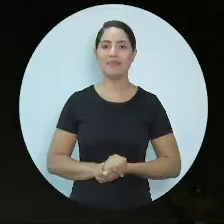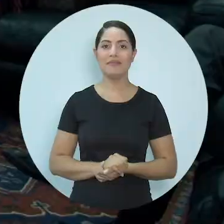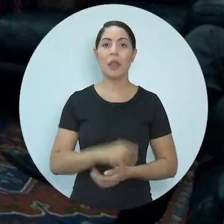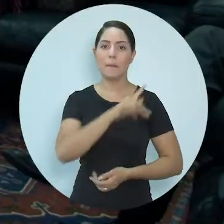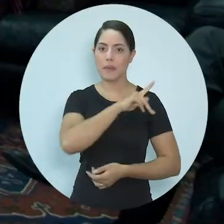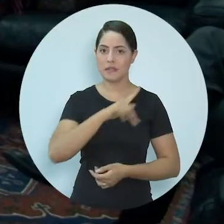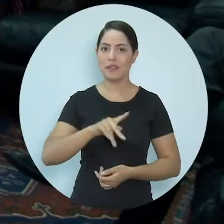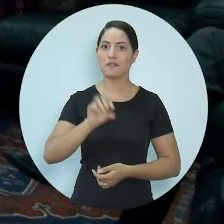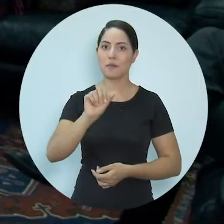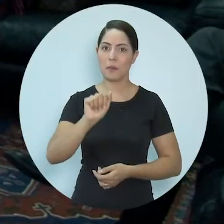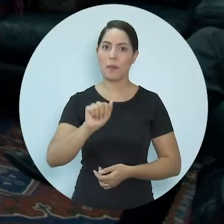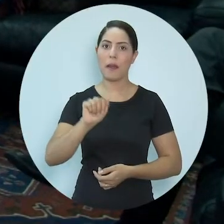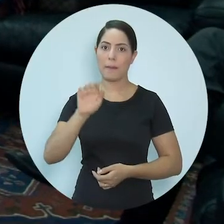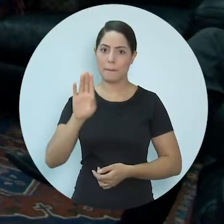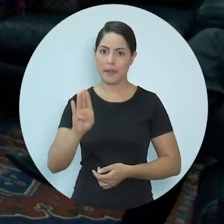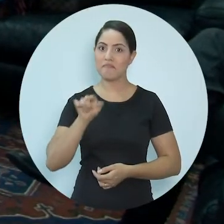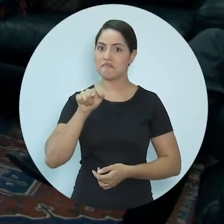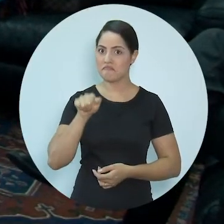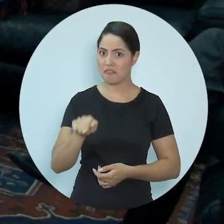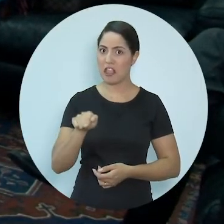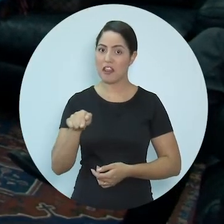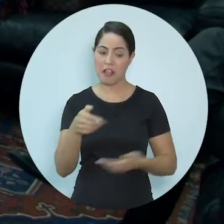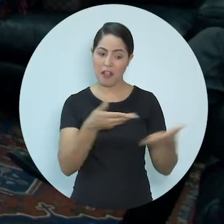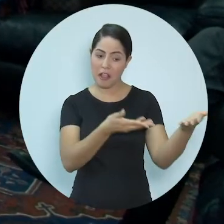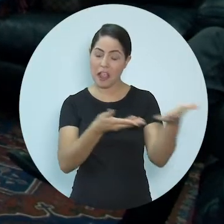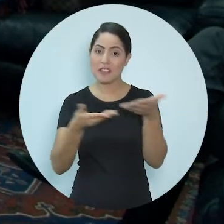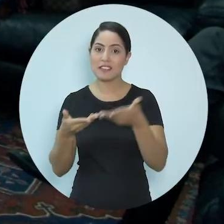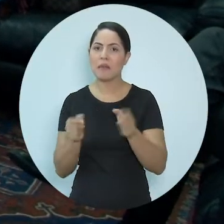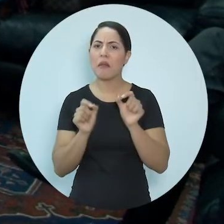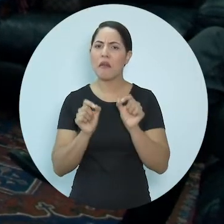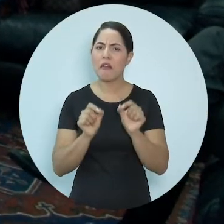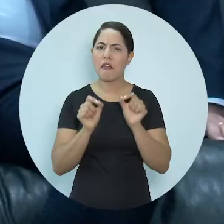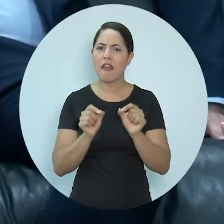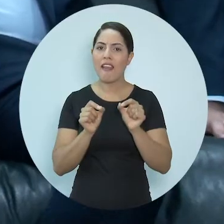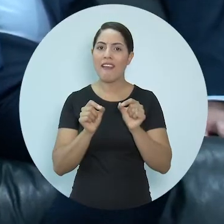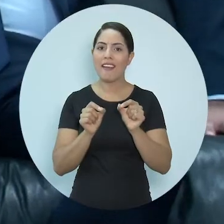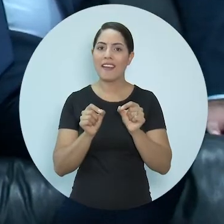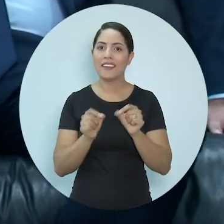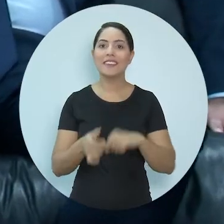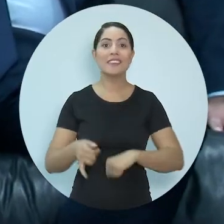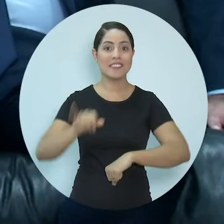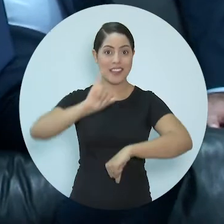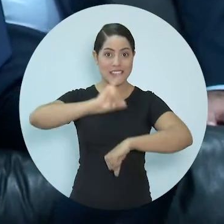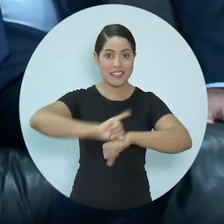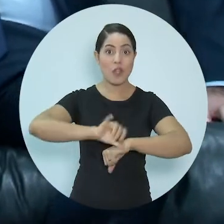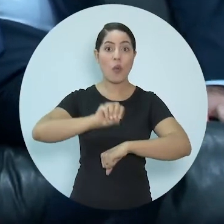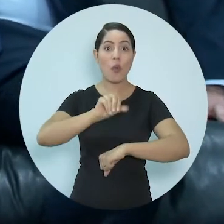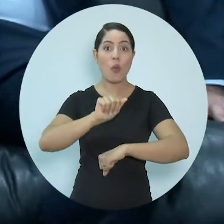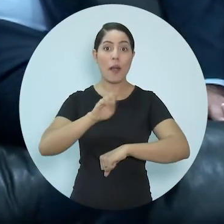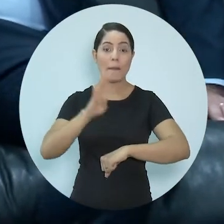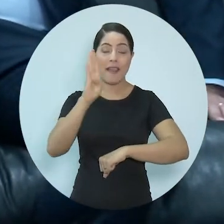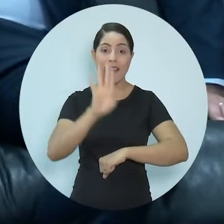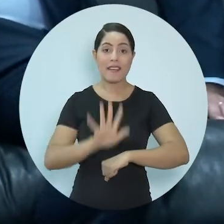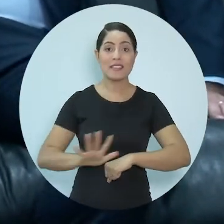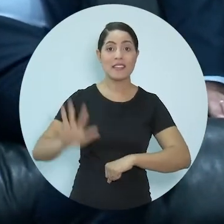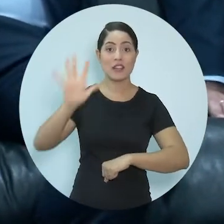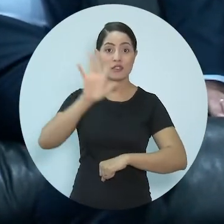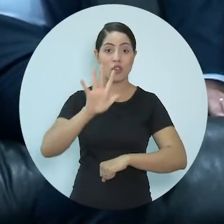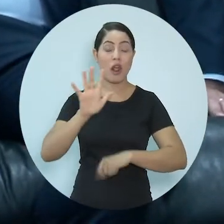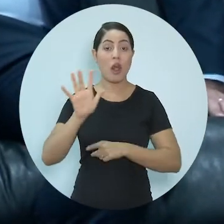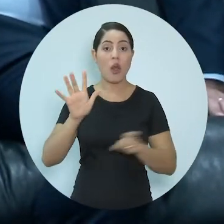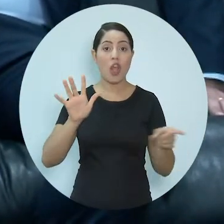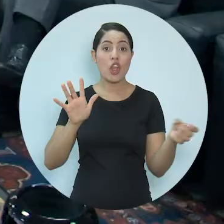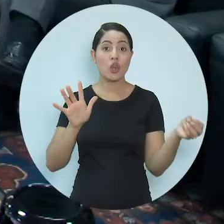comigo. O presidente da Ordem dos Advogados do Brasil, Felipe Santa Cruz, recebeu na sede da OAB Nacional o